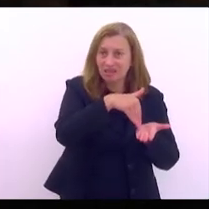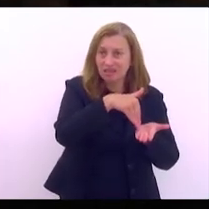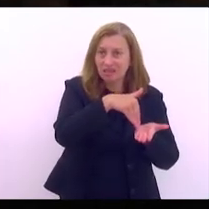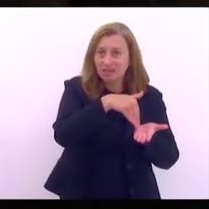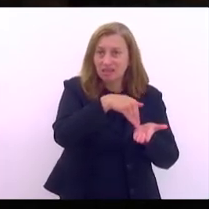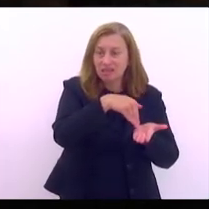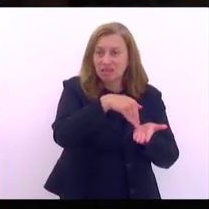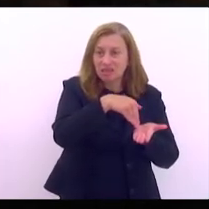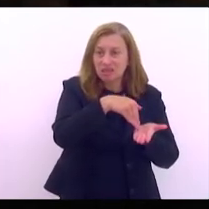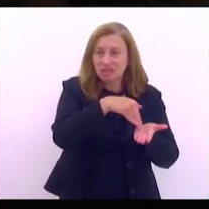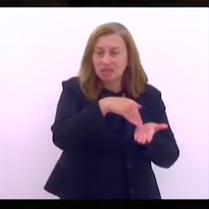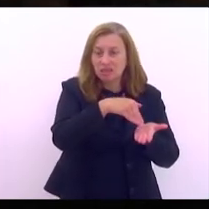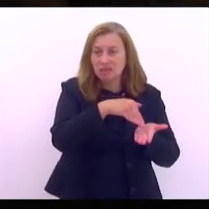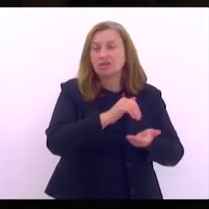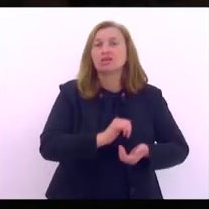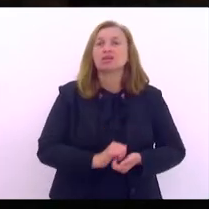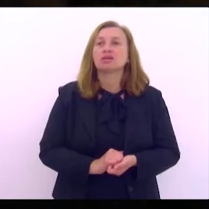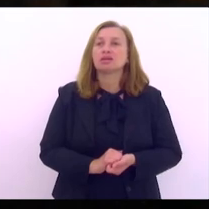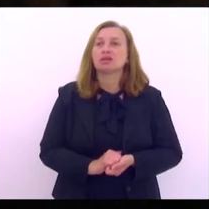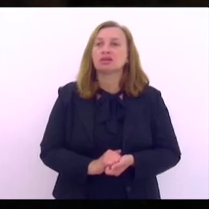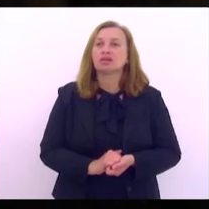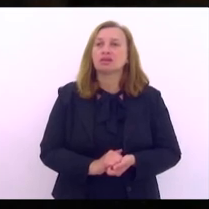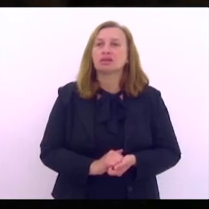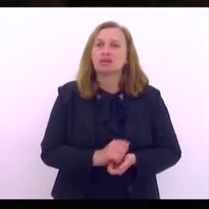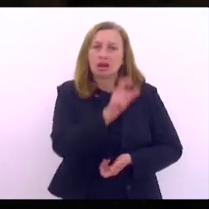secretária deveria até